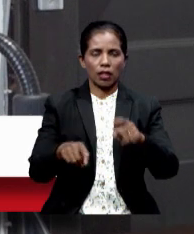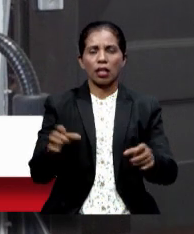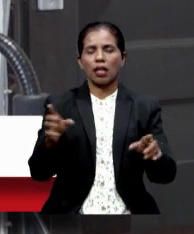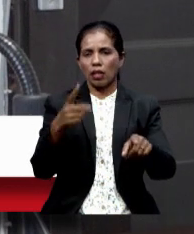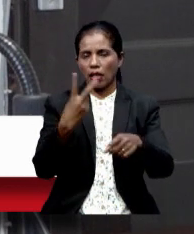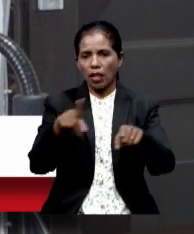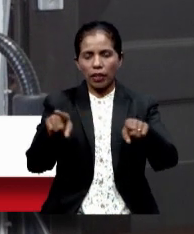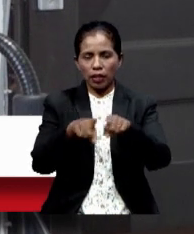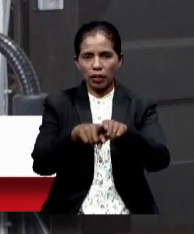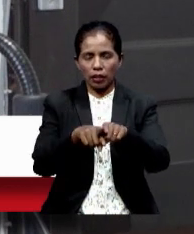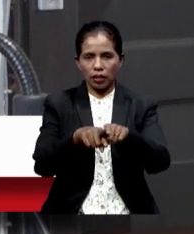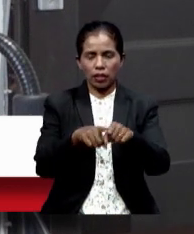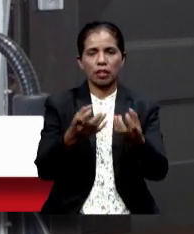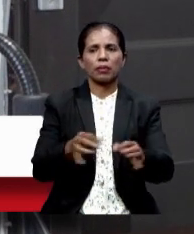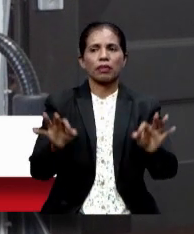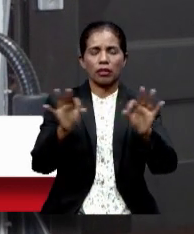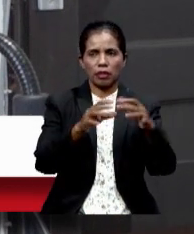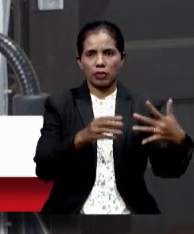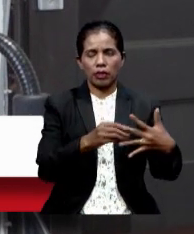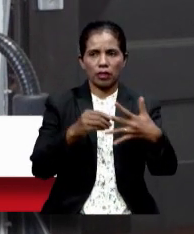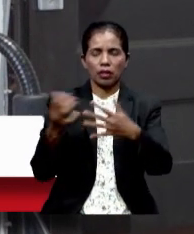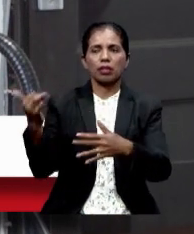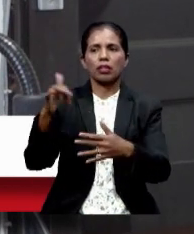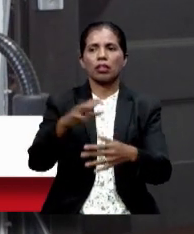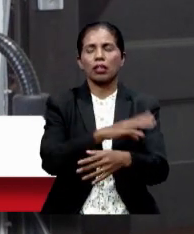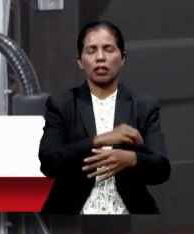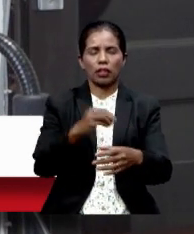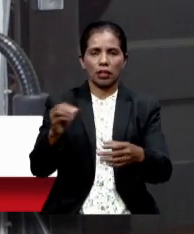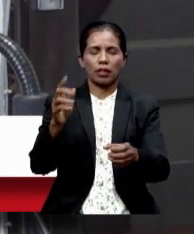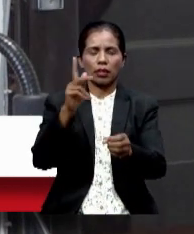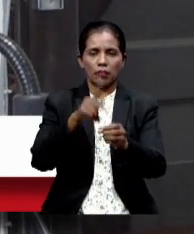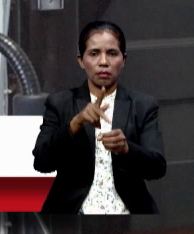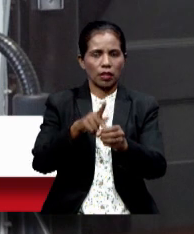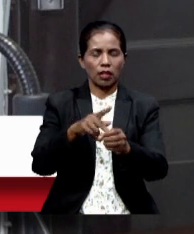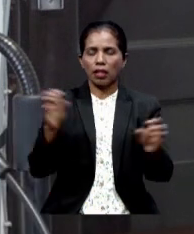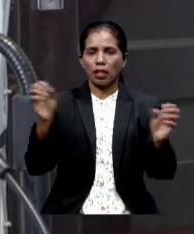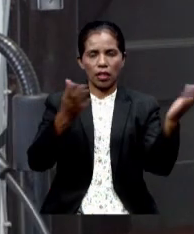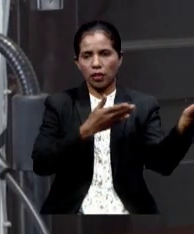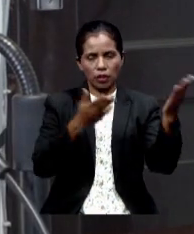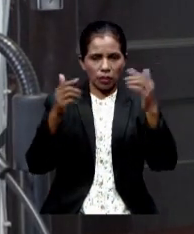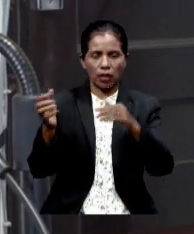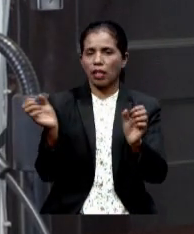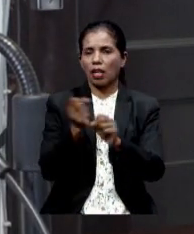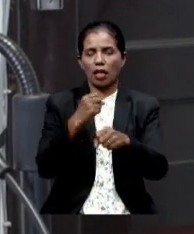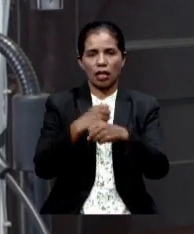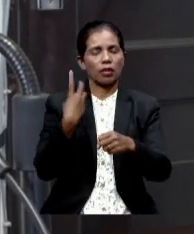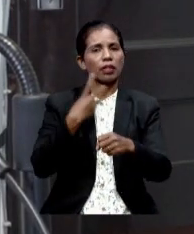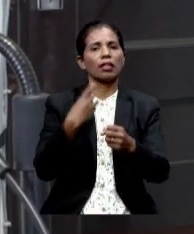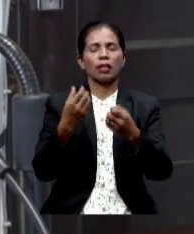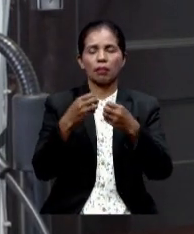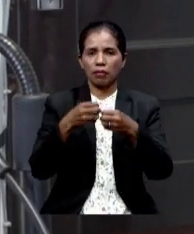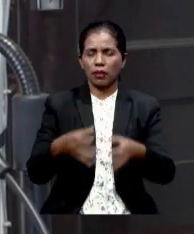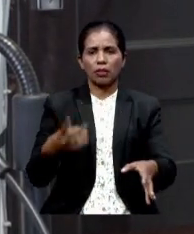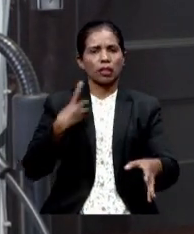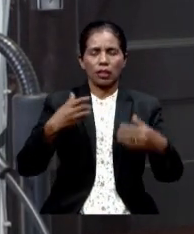específico. Ne assunto específico. Si la den ba undan la o Greater Sunrise la maiga o la halo, ita sa ira. Na ita e setor